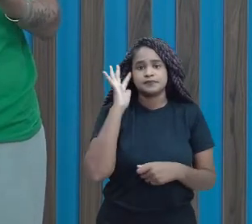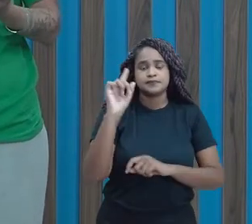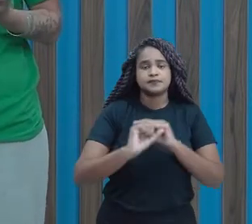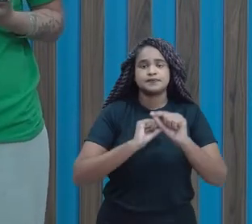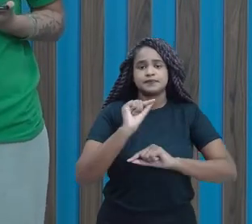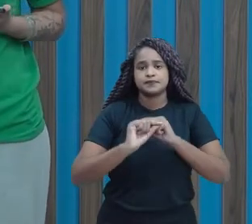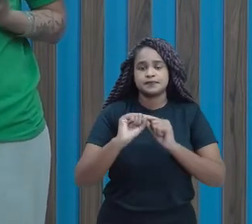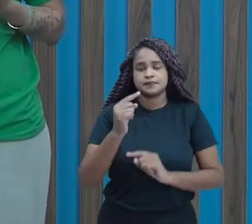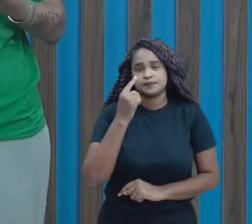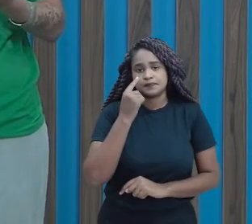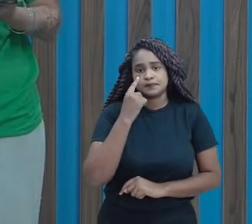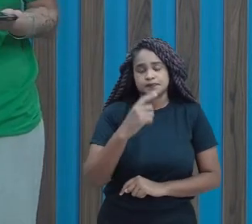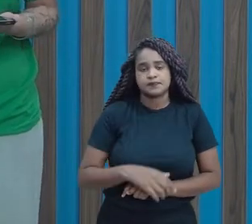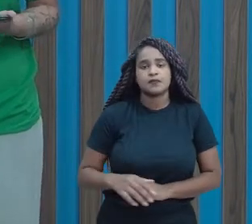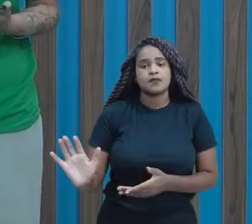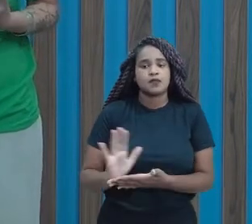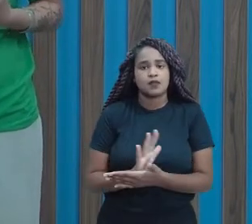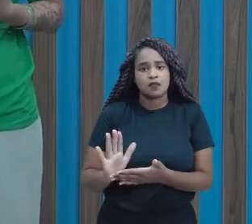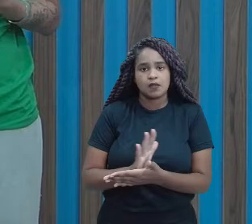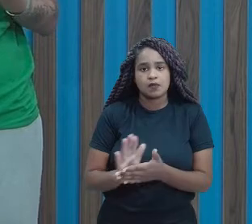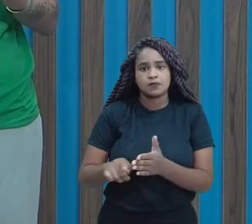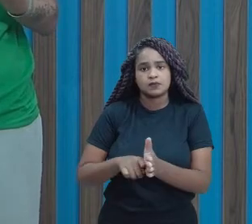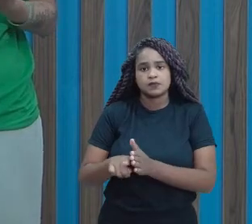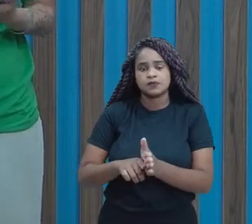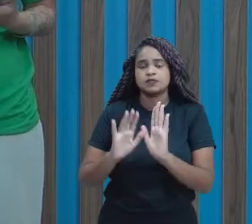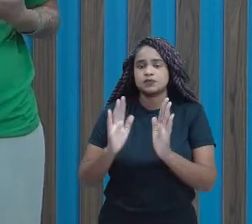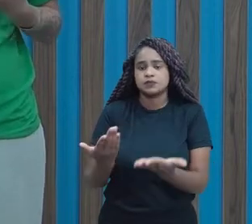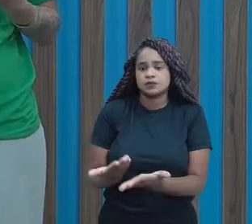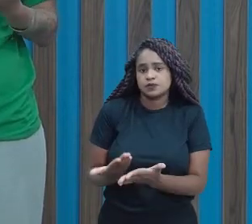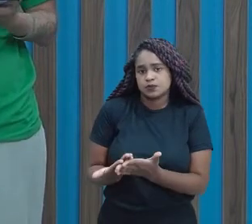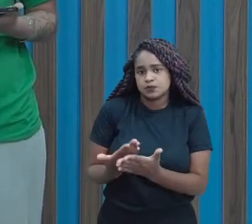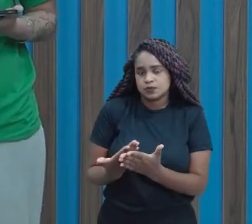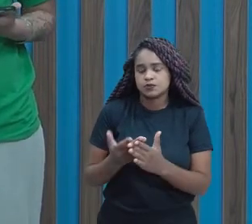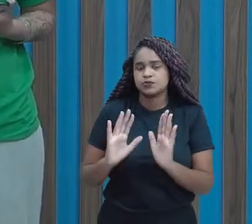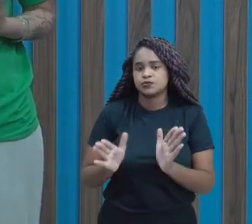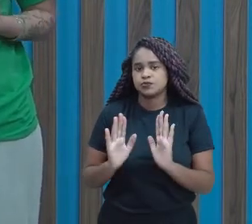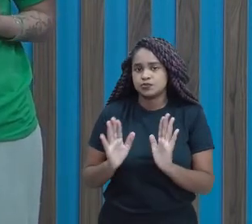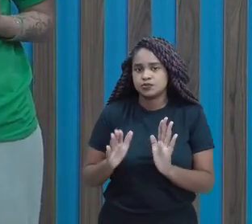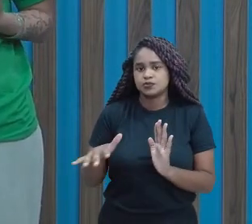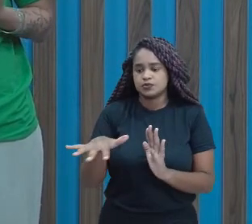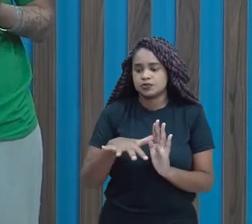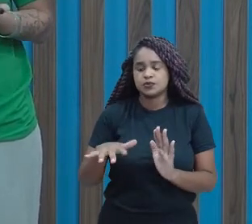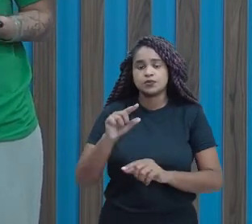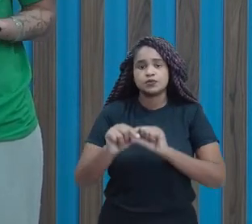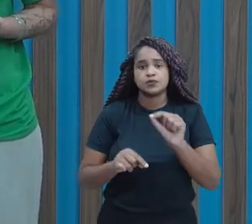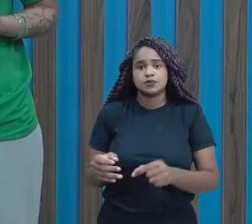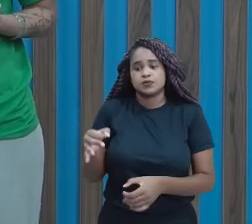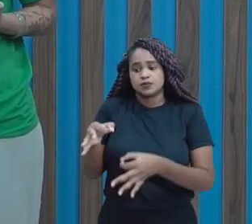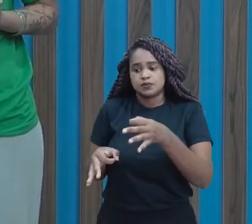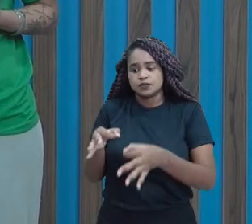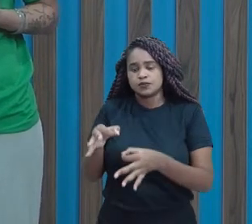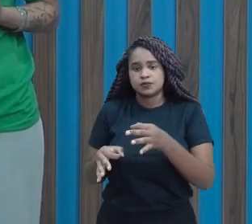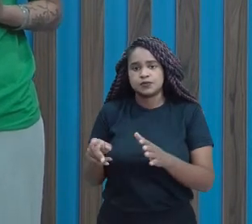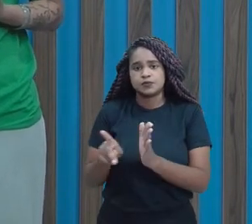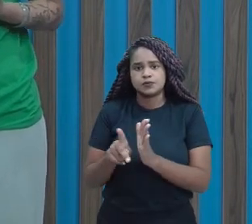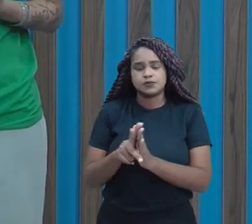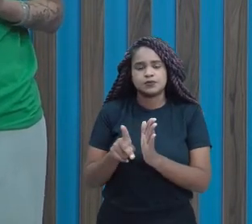mais adequado, né, que alguns estudiosos já vêm estudando, trabalhando em cima, é de justiças